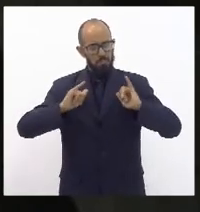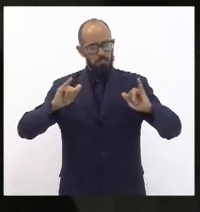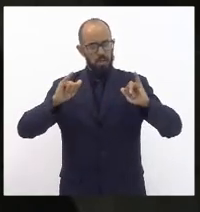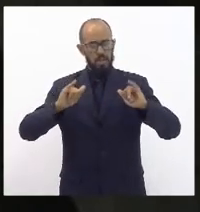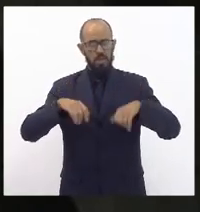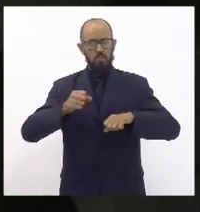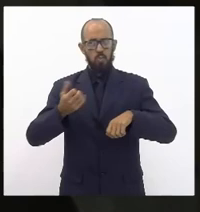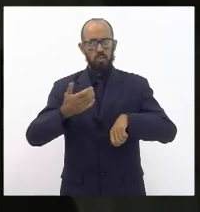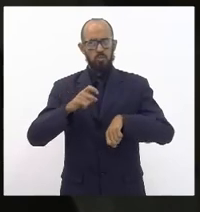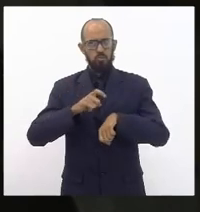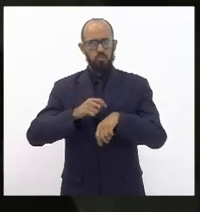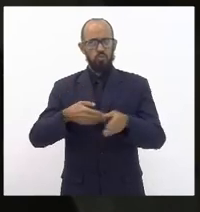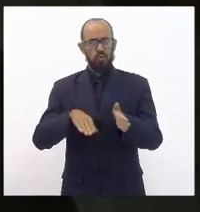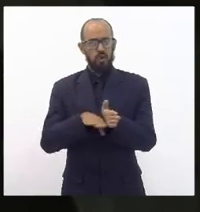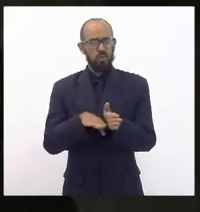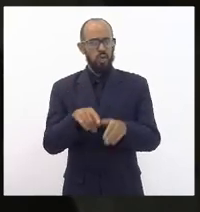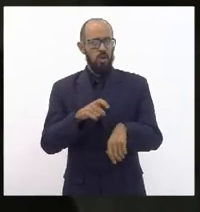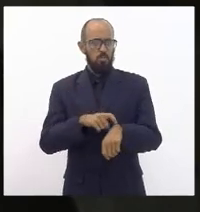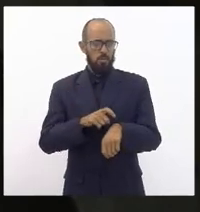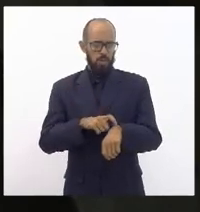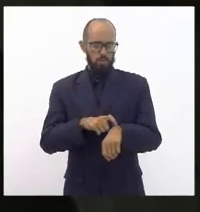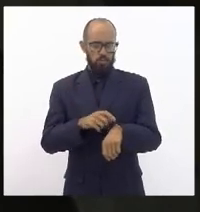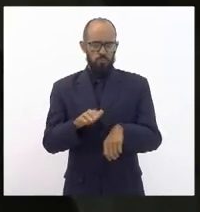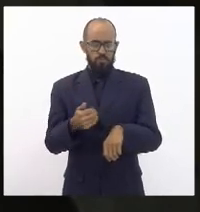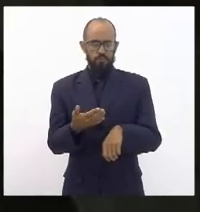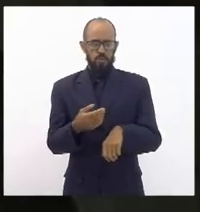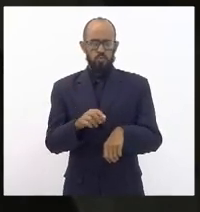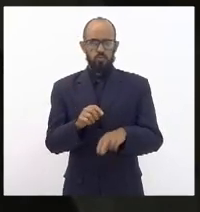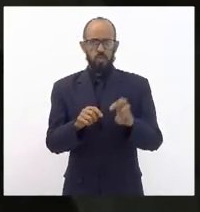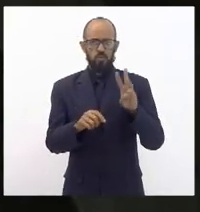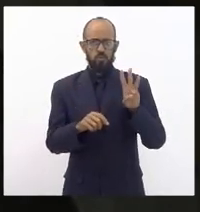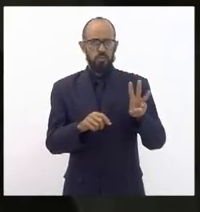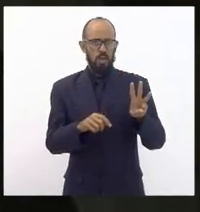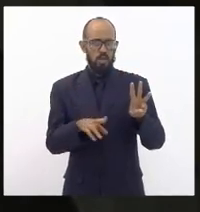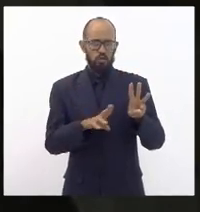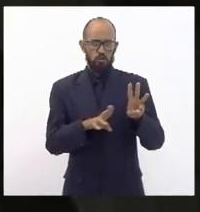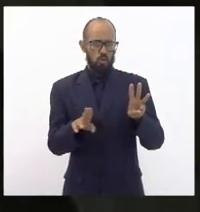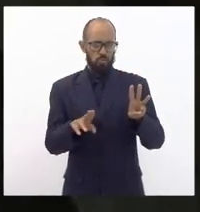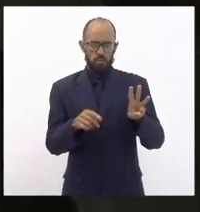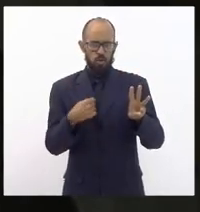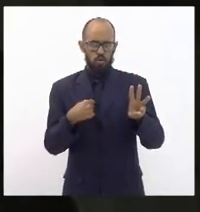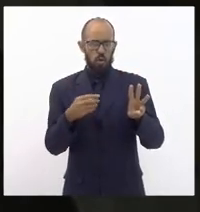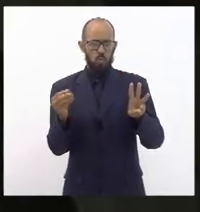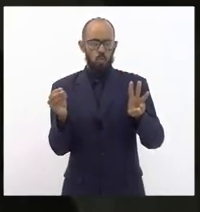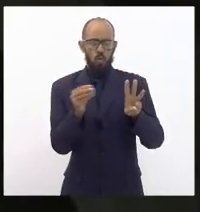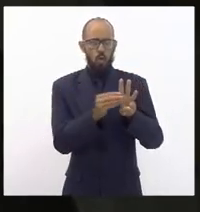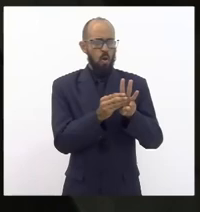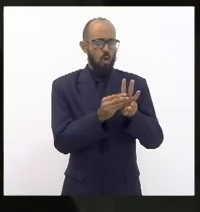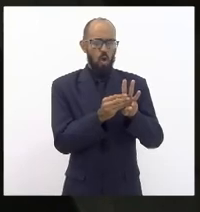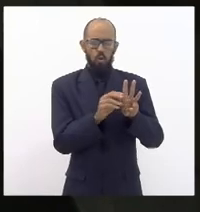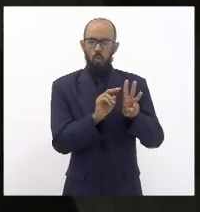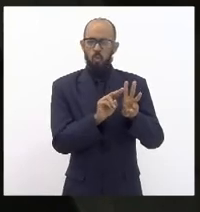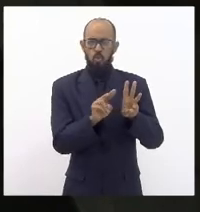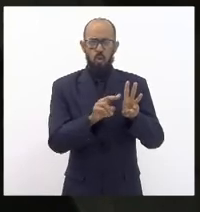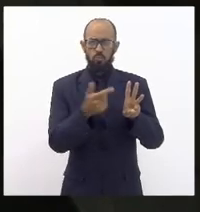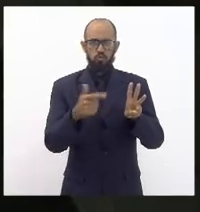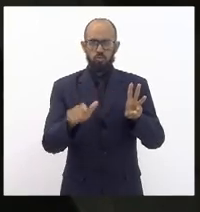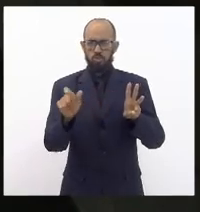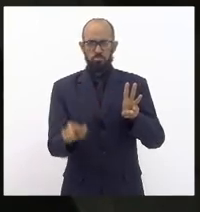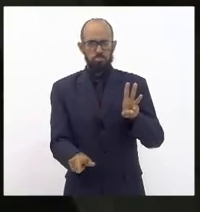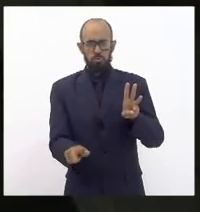quando chegar o momento só os três nomes que eu citei portanto não Furlani uso esse debate não faço menção a quem quer que seja